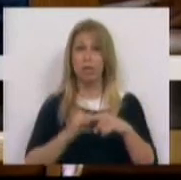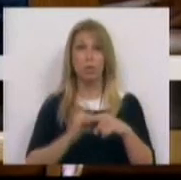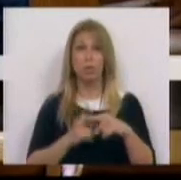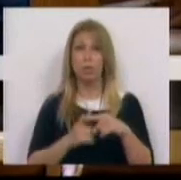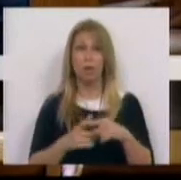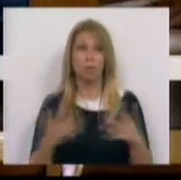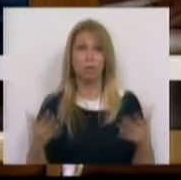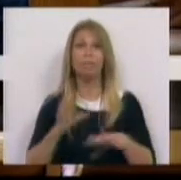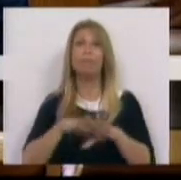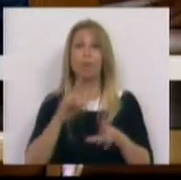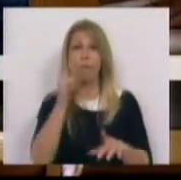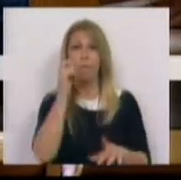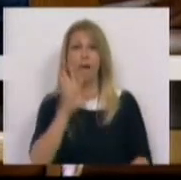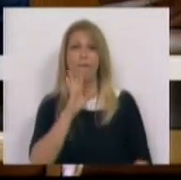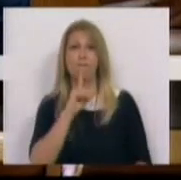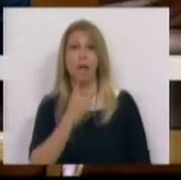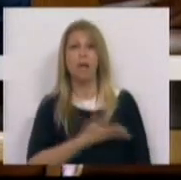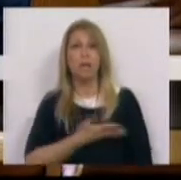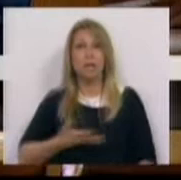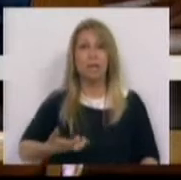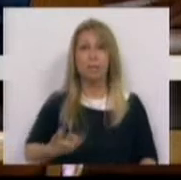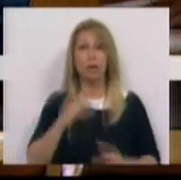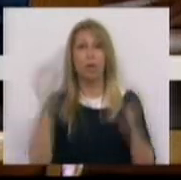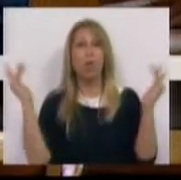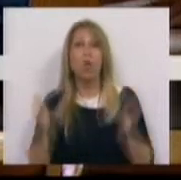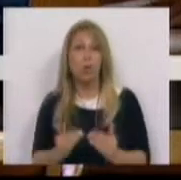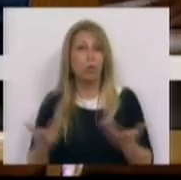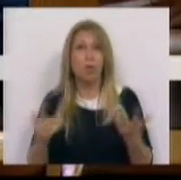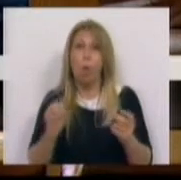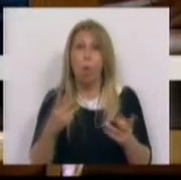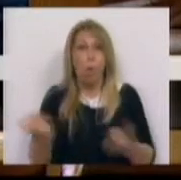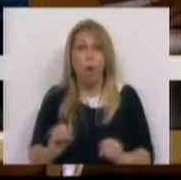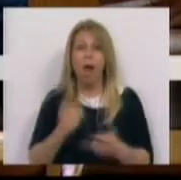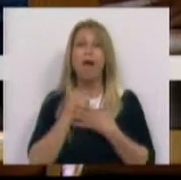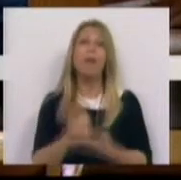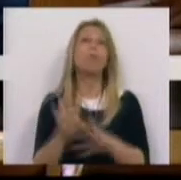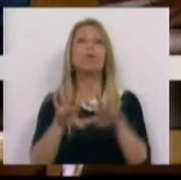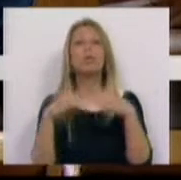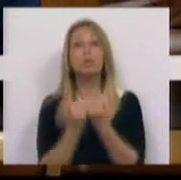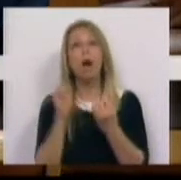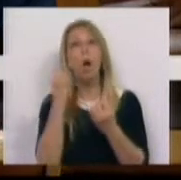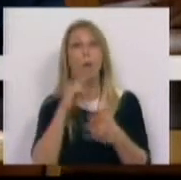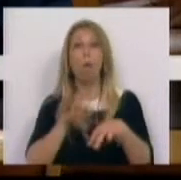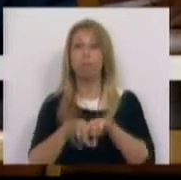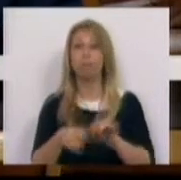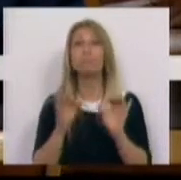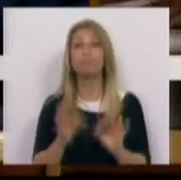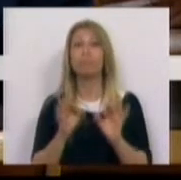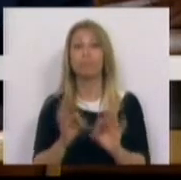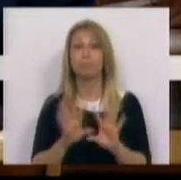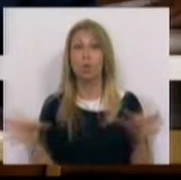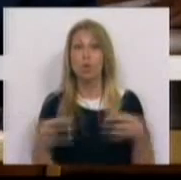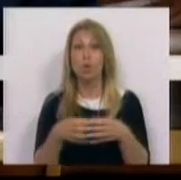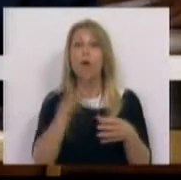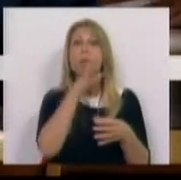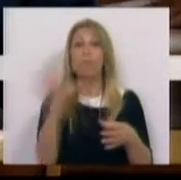pelo desemprego dos seus pais, da redução e desaparecimento dos apoios sociais ou da degradação evidente dos agregados familiares.